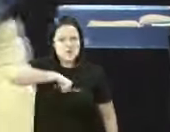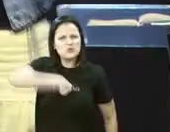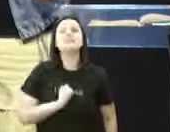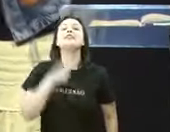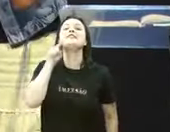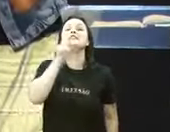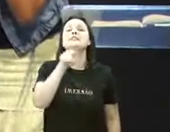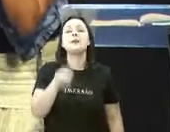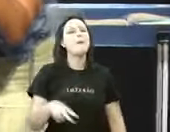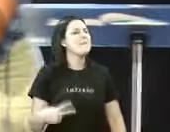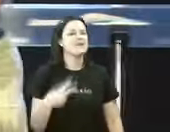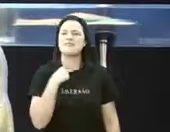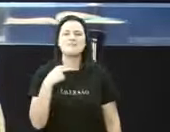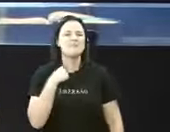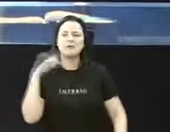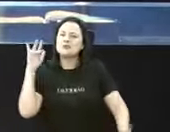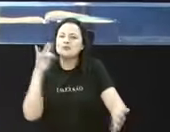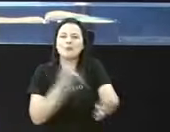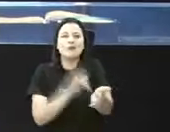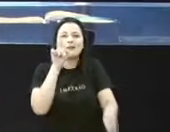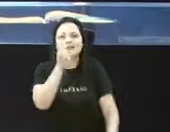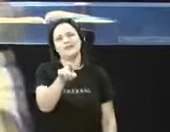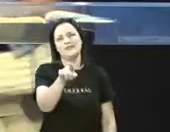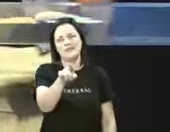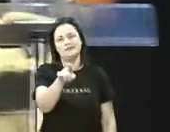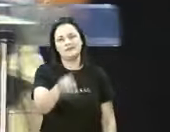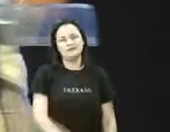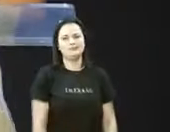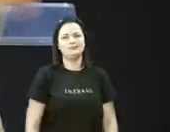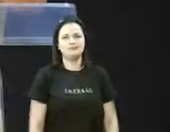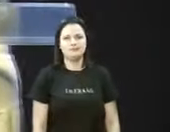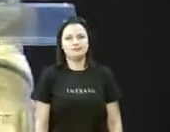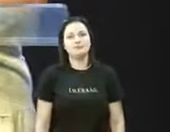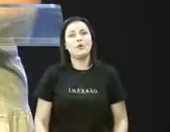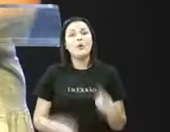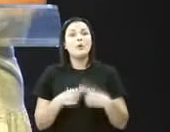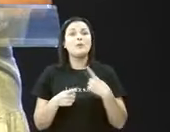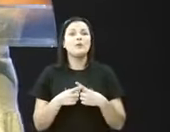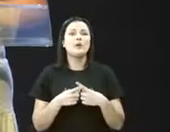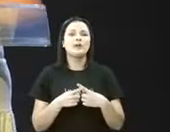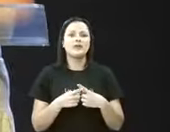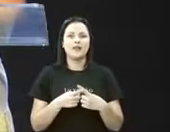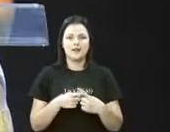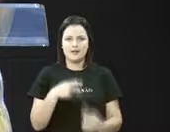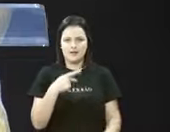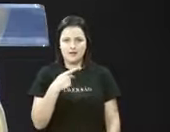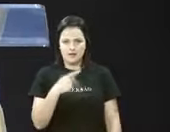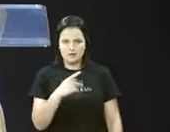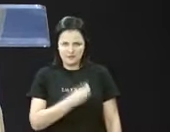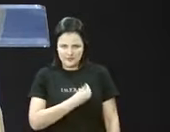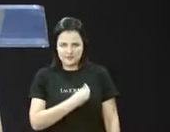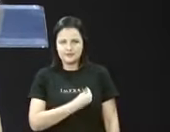odeia, mas está proibido. Por quê? porque teu governo não vem da